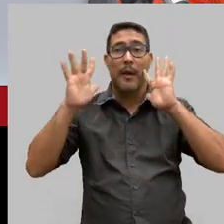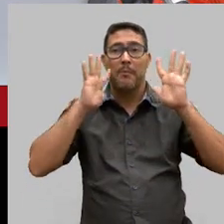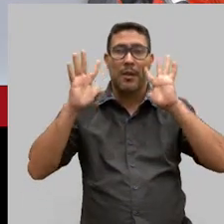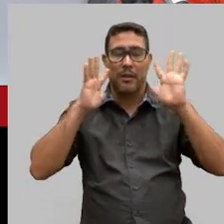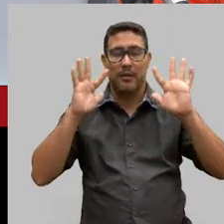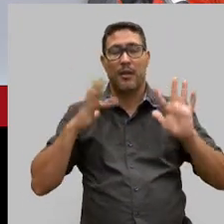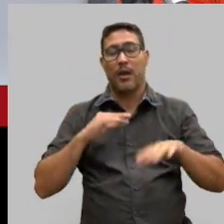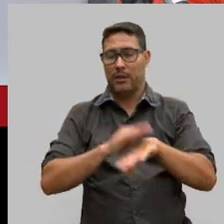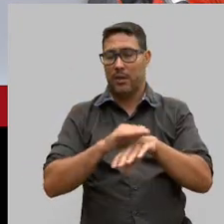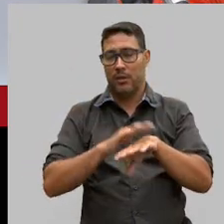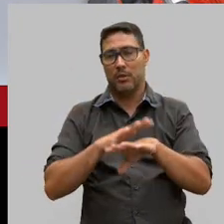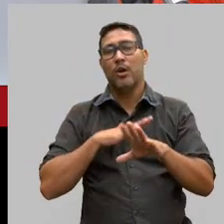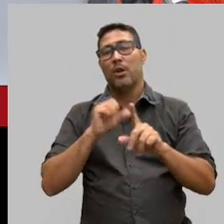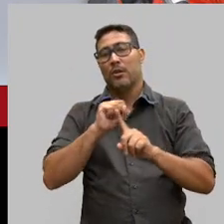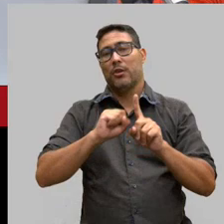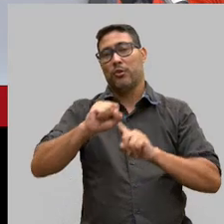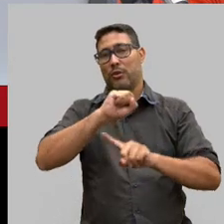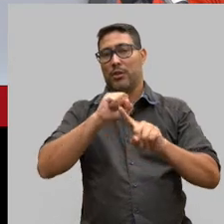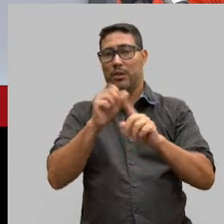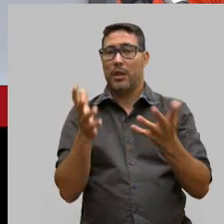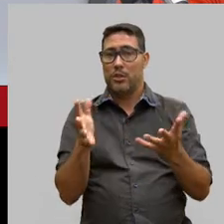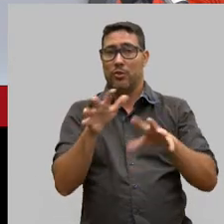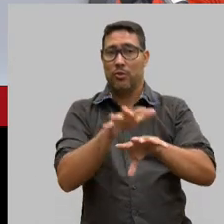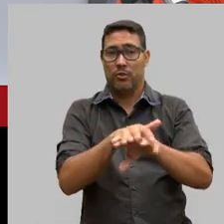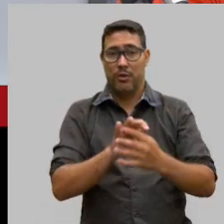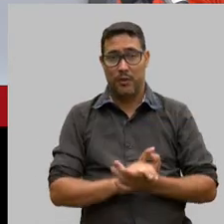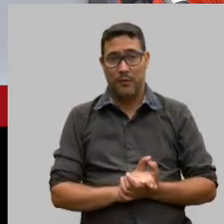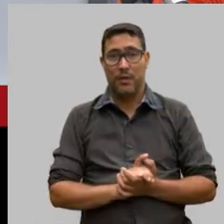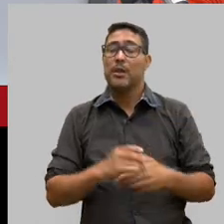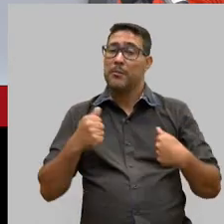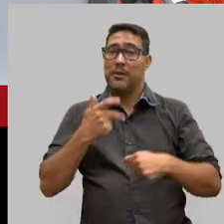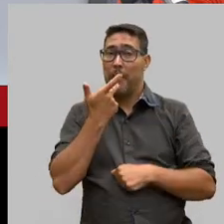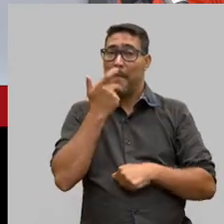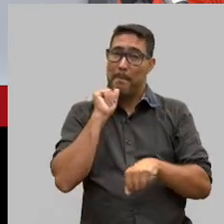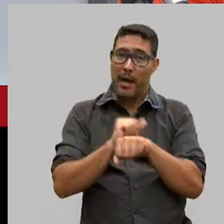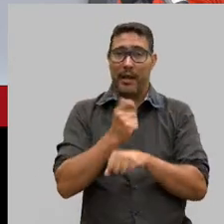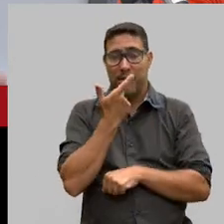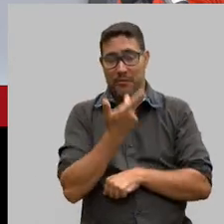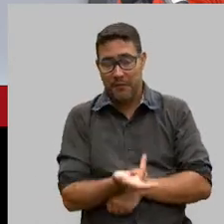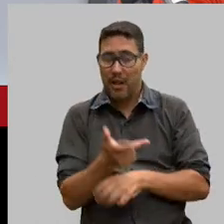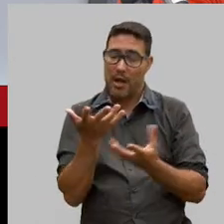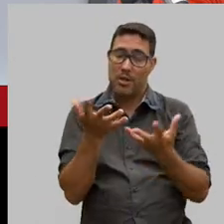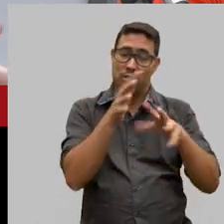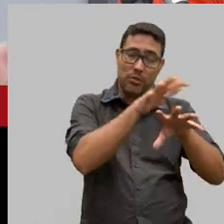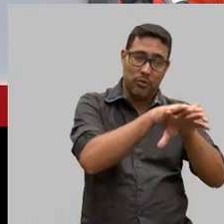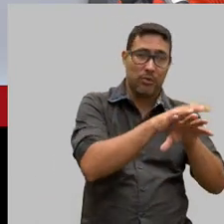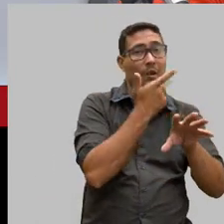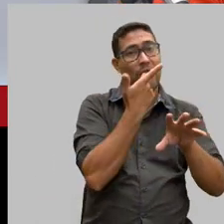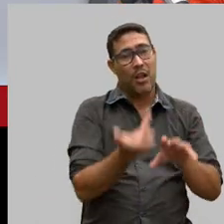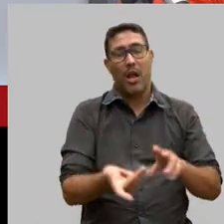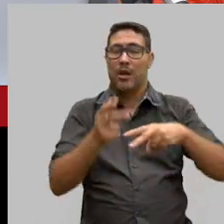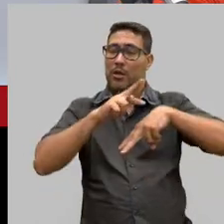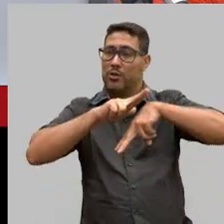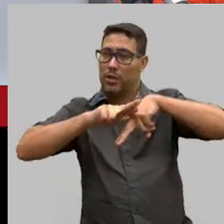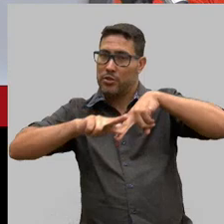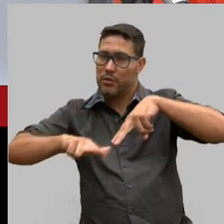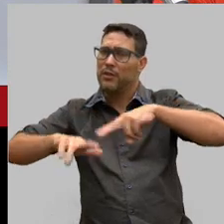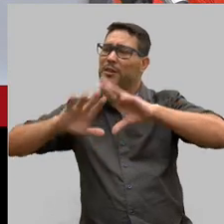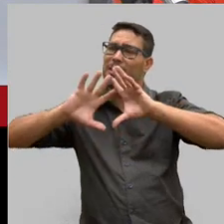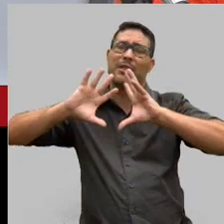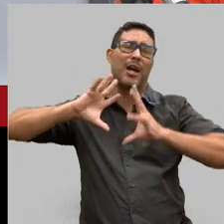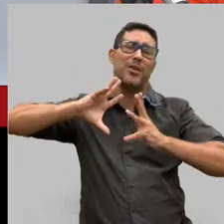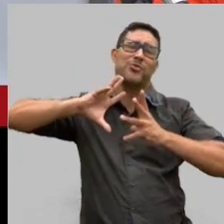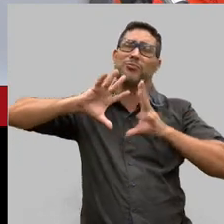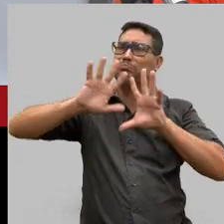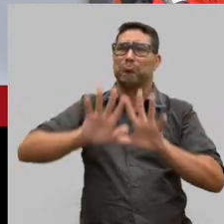né que a gente precisa parar de falar sobre inclusão e falar sobre diversidade como um todo todos